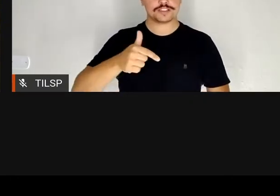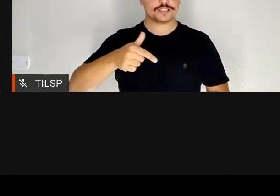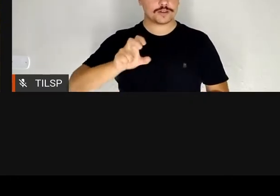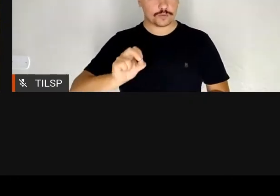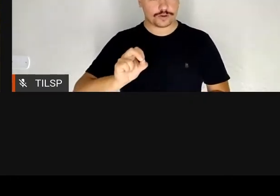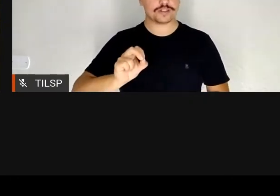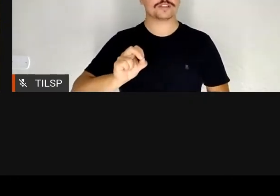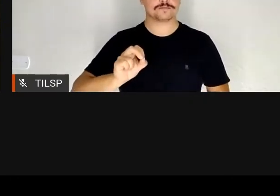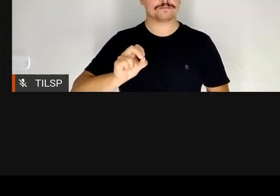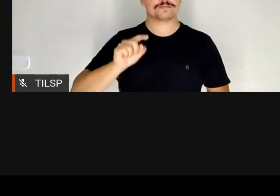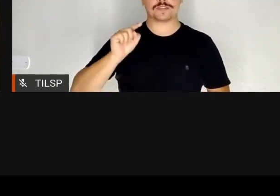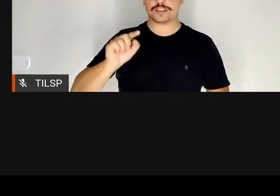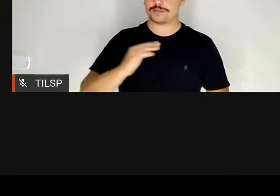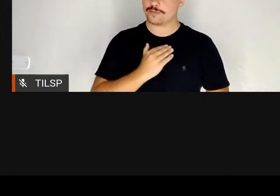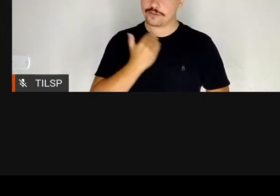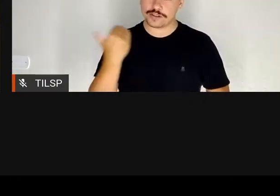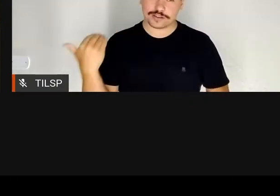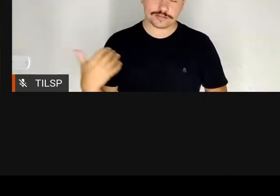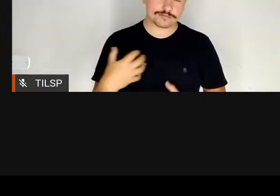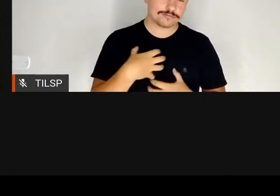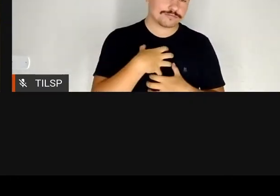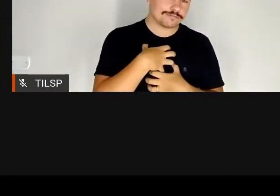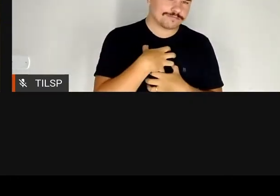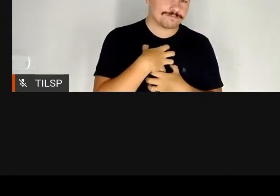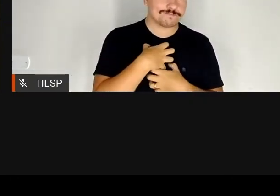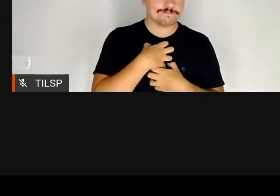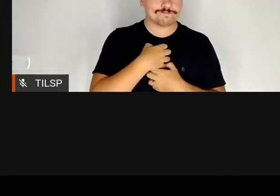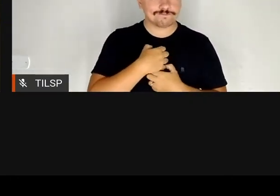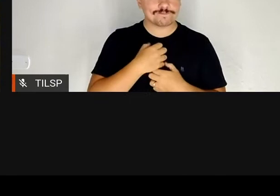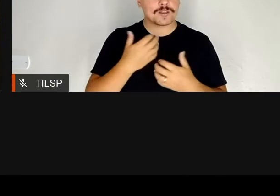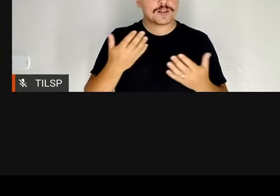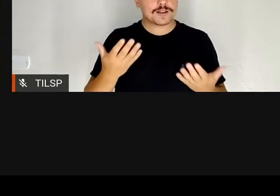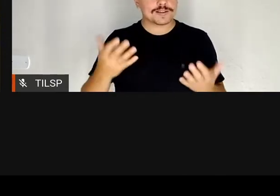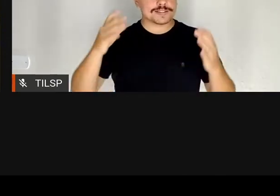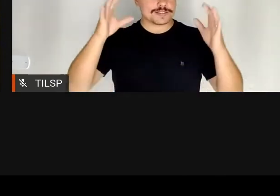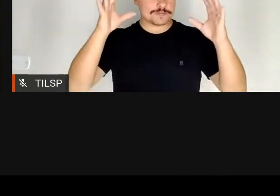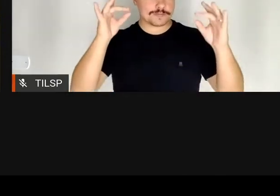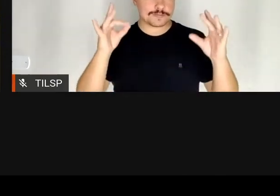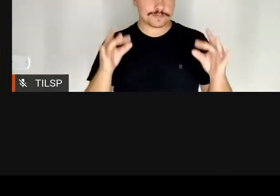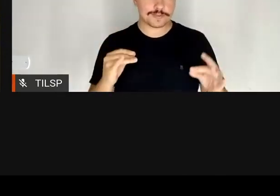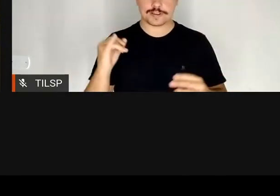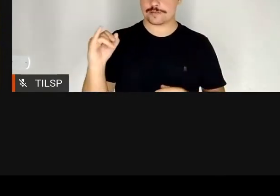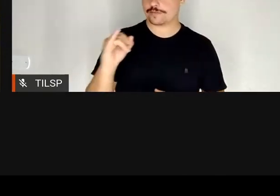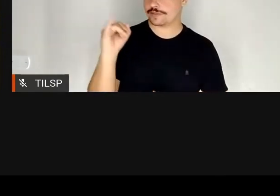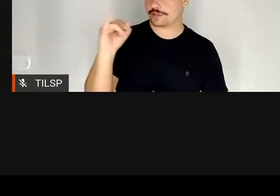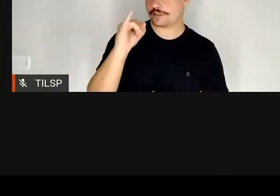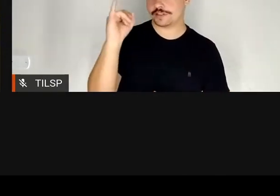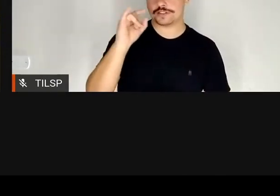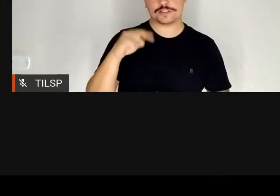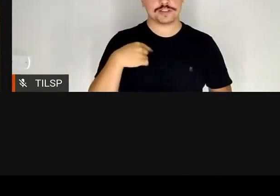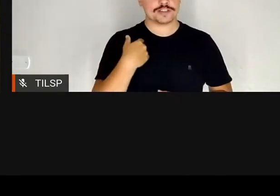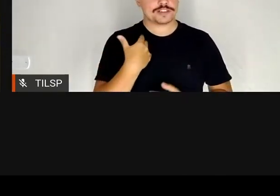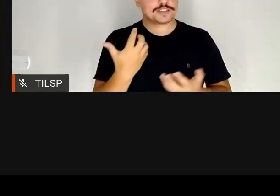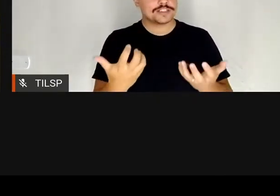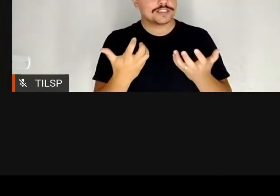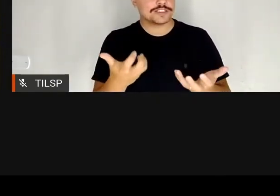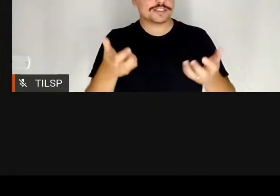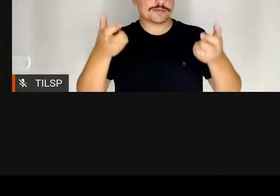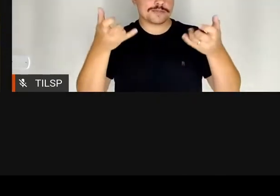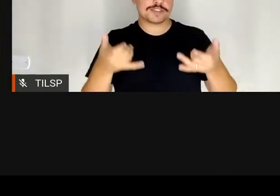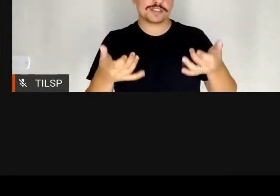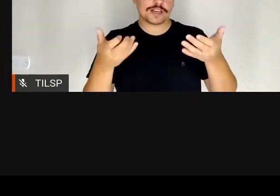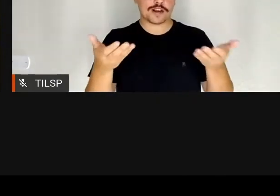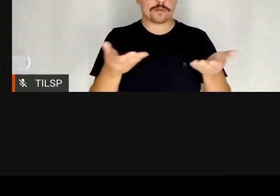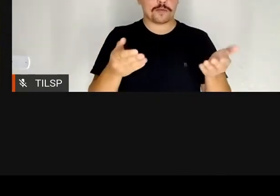grande tragédia. Um aspecto importante que a gente deve levar em conta, e que eu gostaria apenas de deixar isso colocado nesse momento, antes